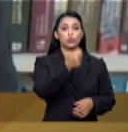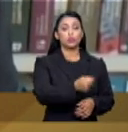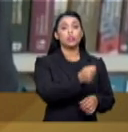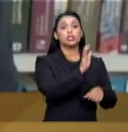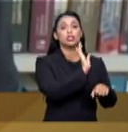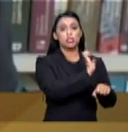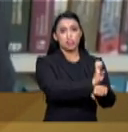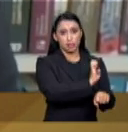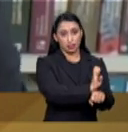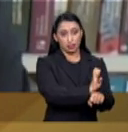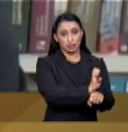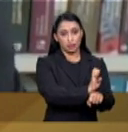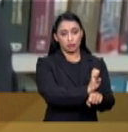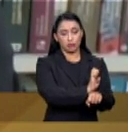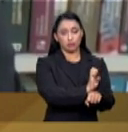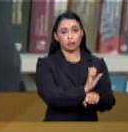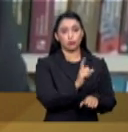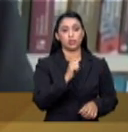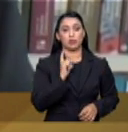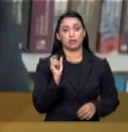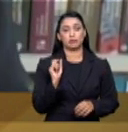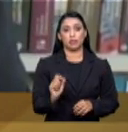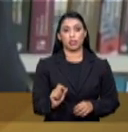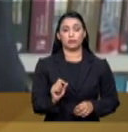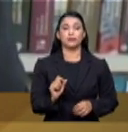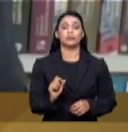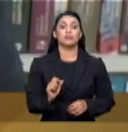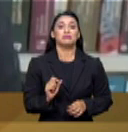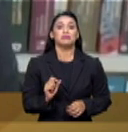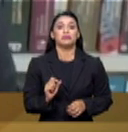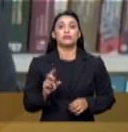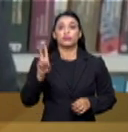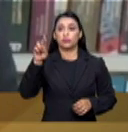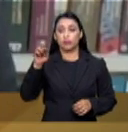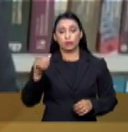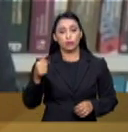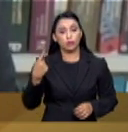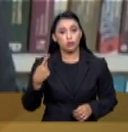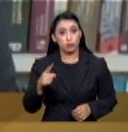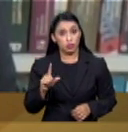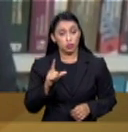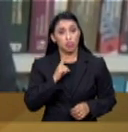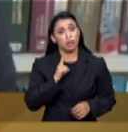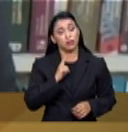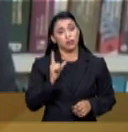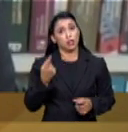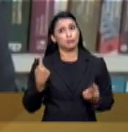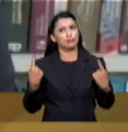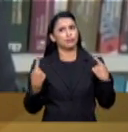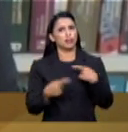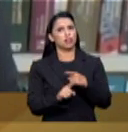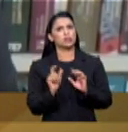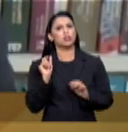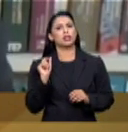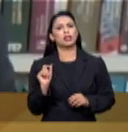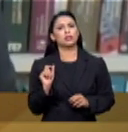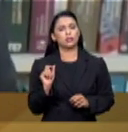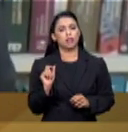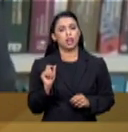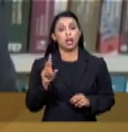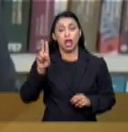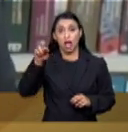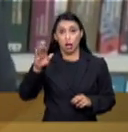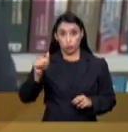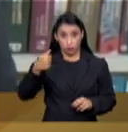estadual. O interesse da União no presente feito é inquestionável. A União é autora da